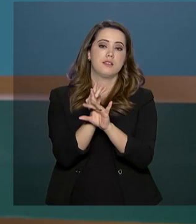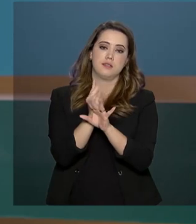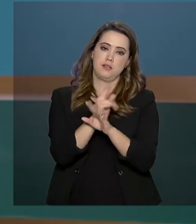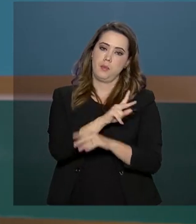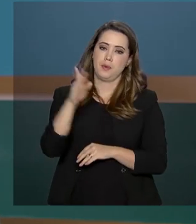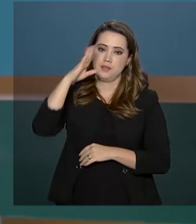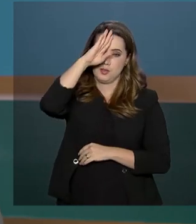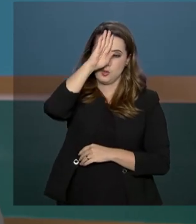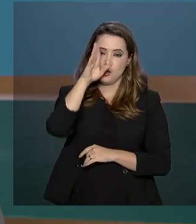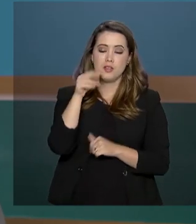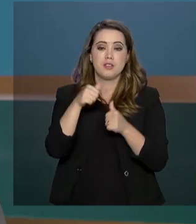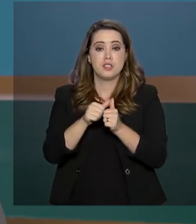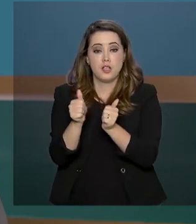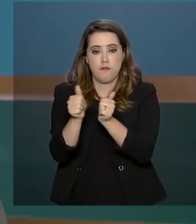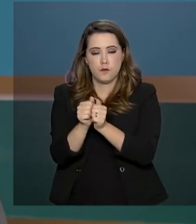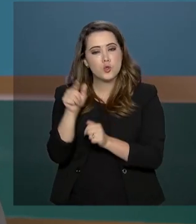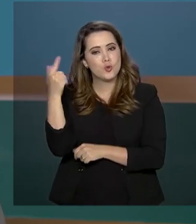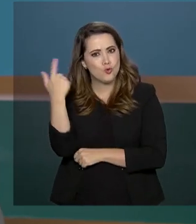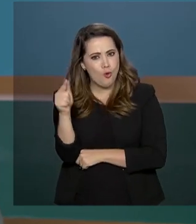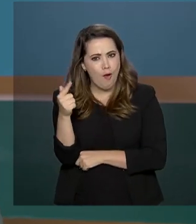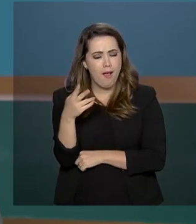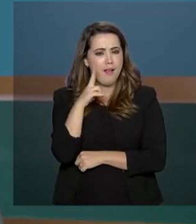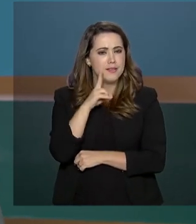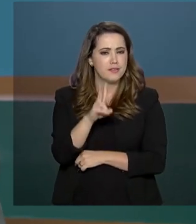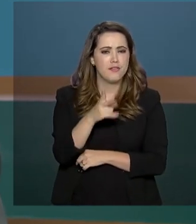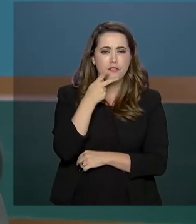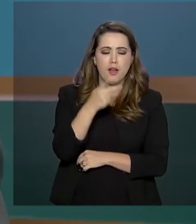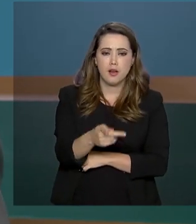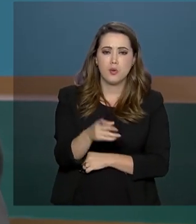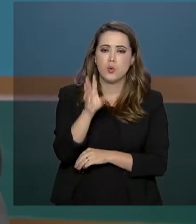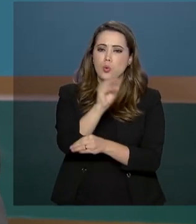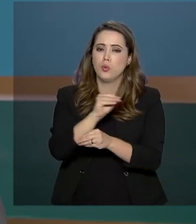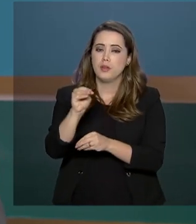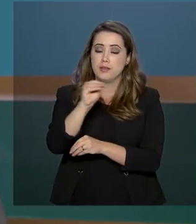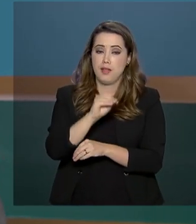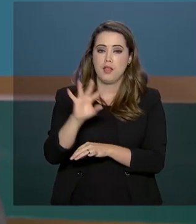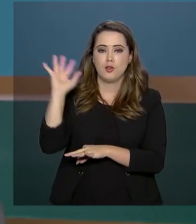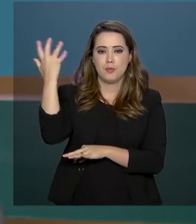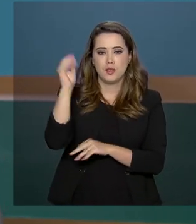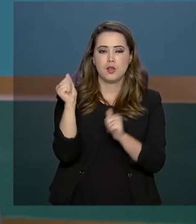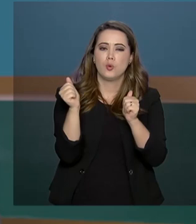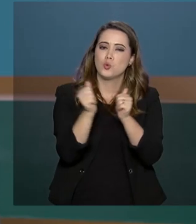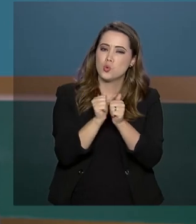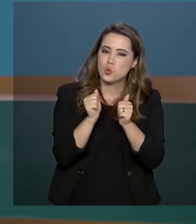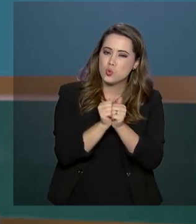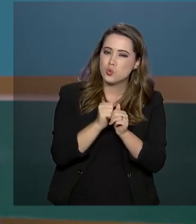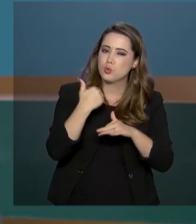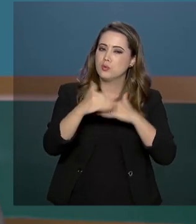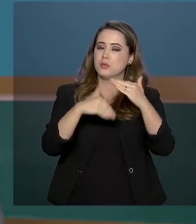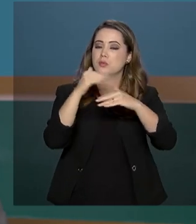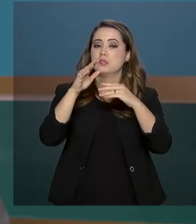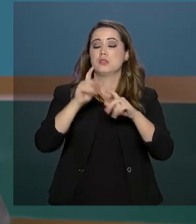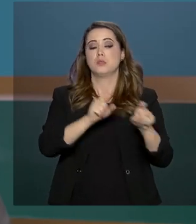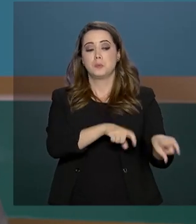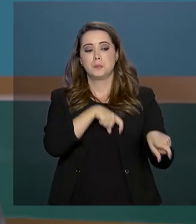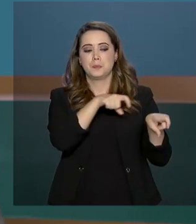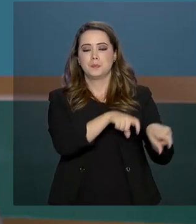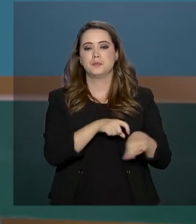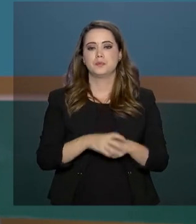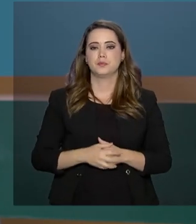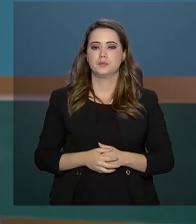bolsonaro esteve em aragarças e disse que a preservação ambiental será feita juntamente com o crescimento da produção